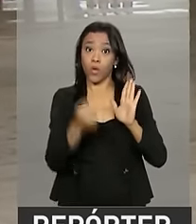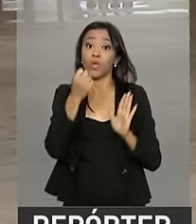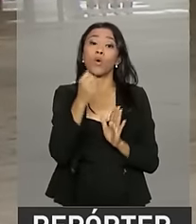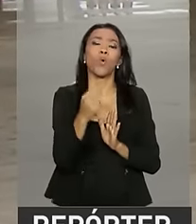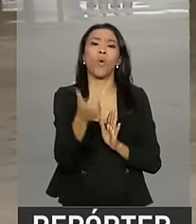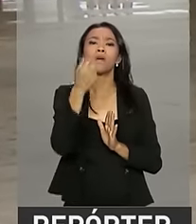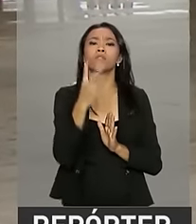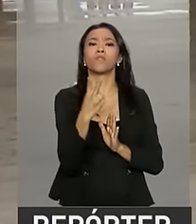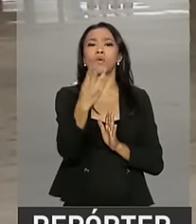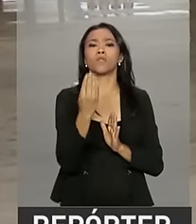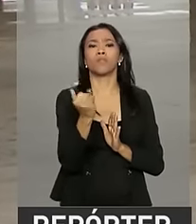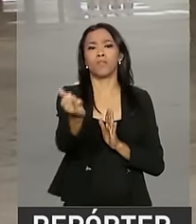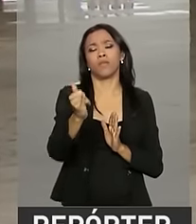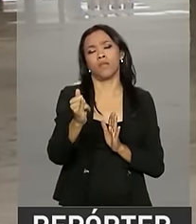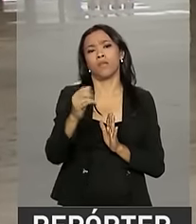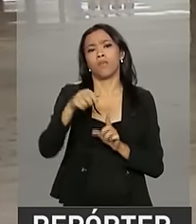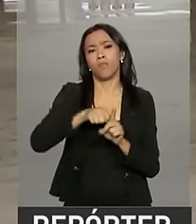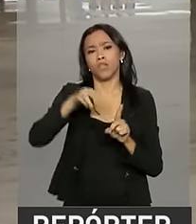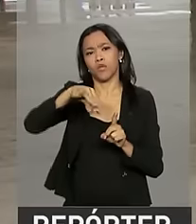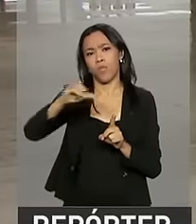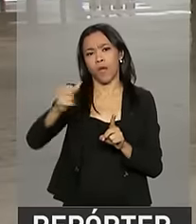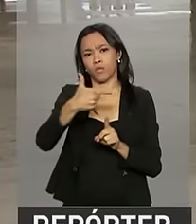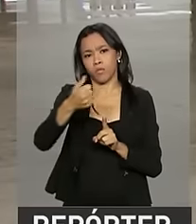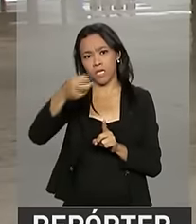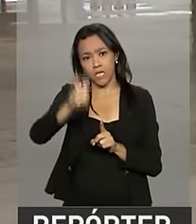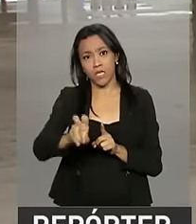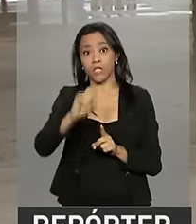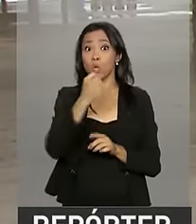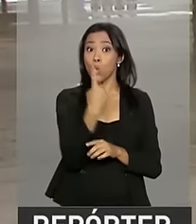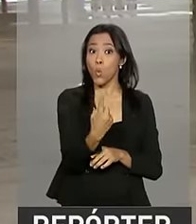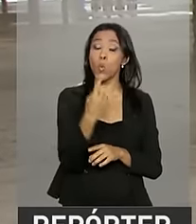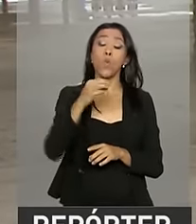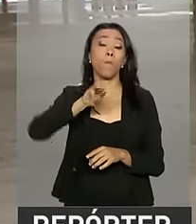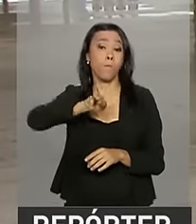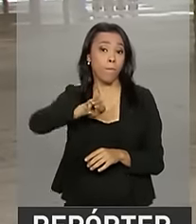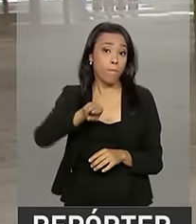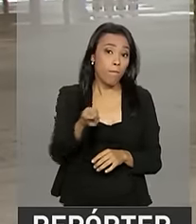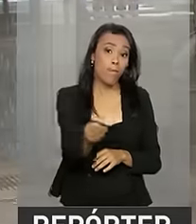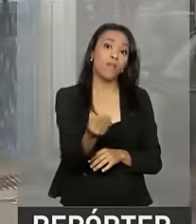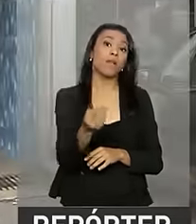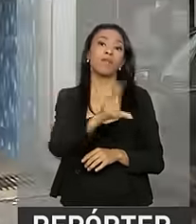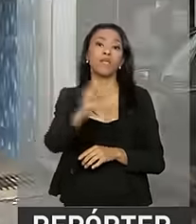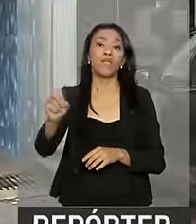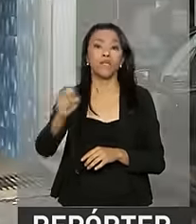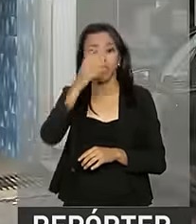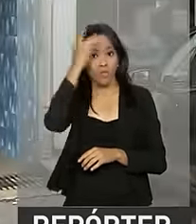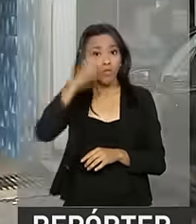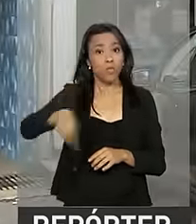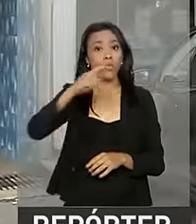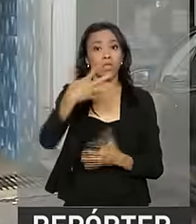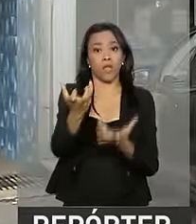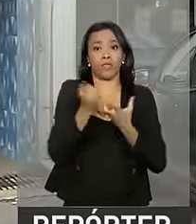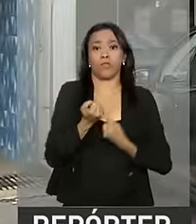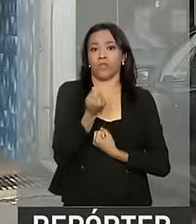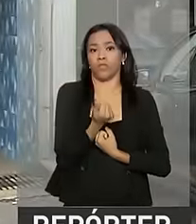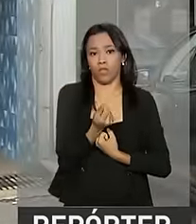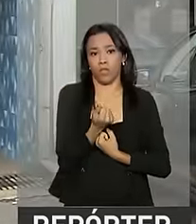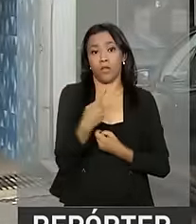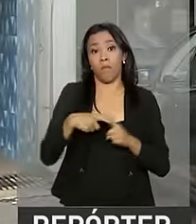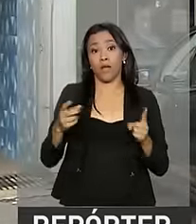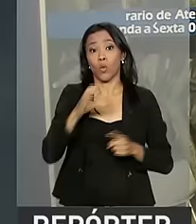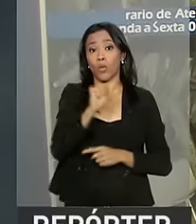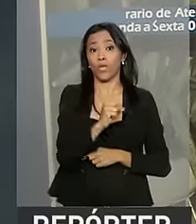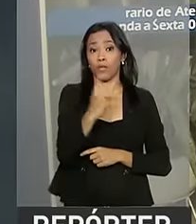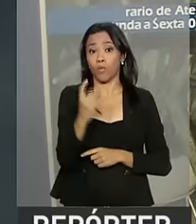foram pagos no mês de maio de 2015 para 1 milhão e meio de pessoas mas 81% desses benefícios